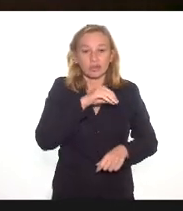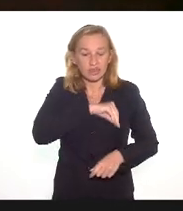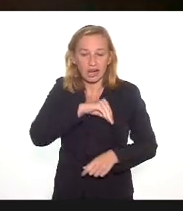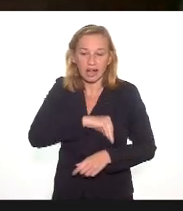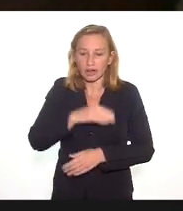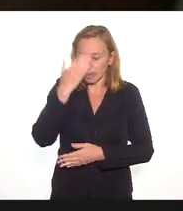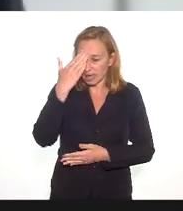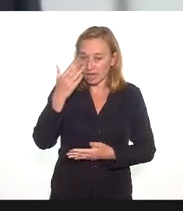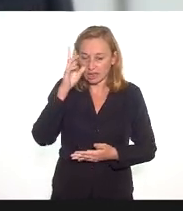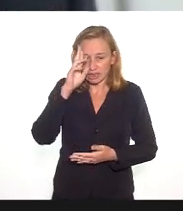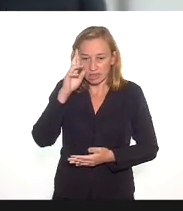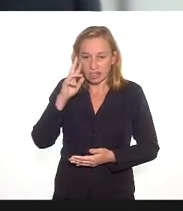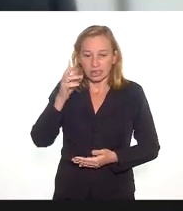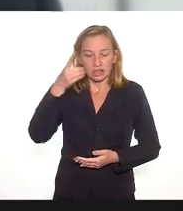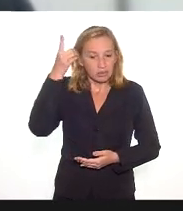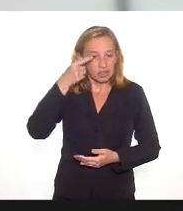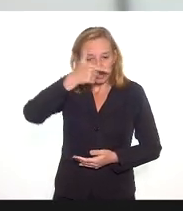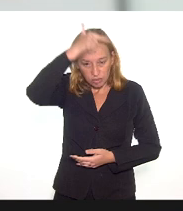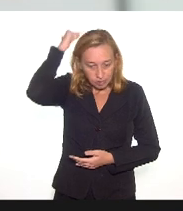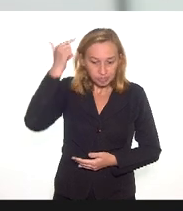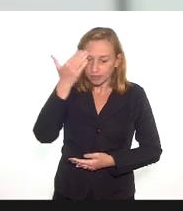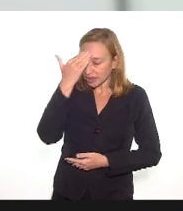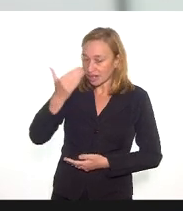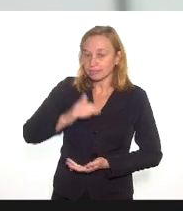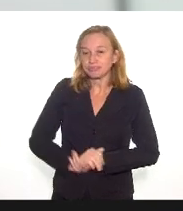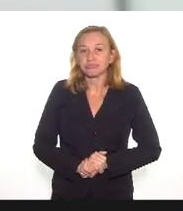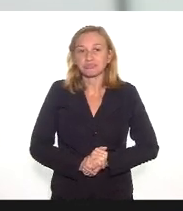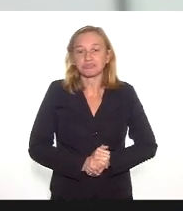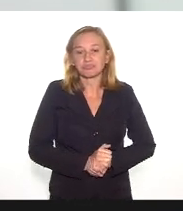a dizer. Obrigado, Luiz Melo. Eu queria,